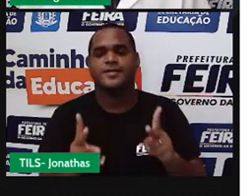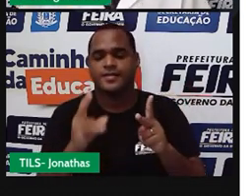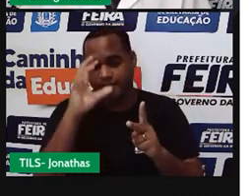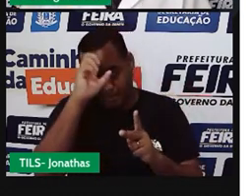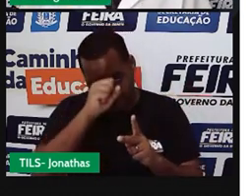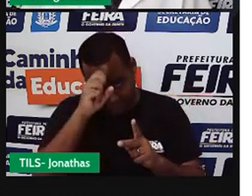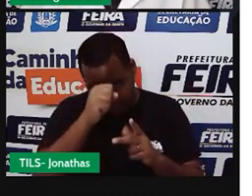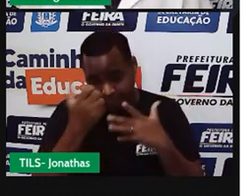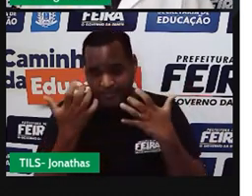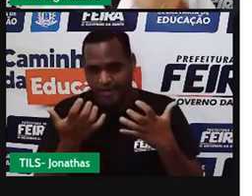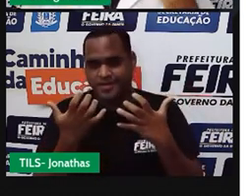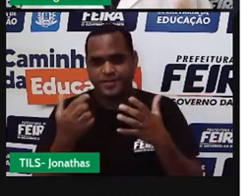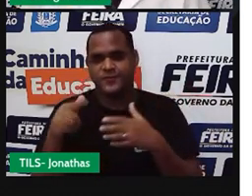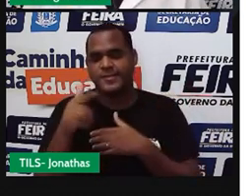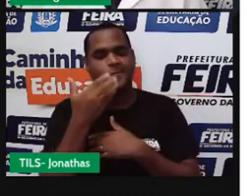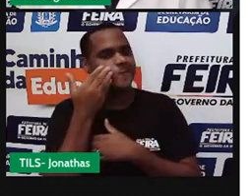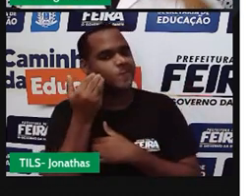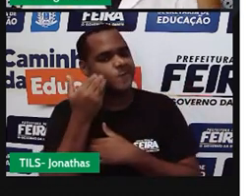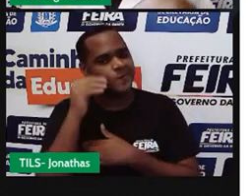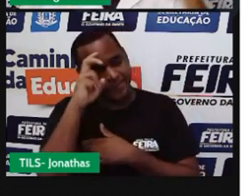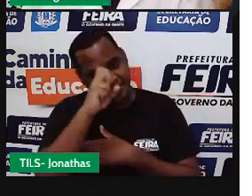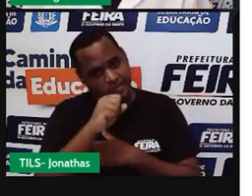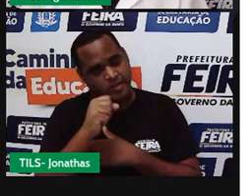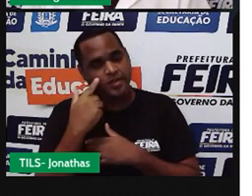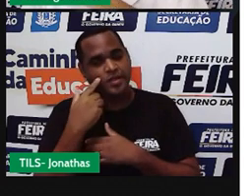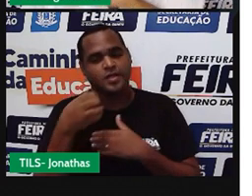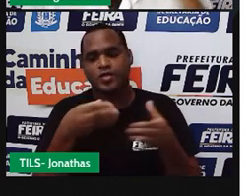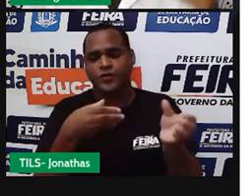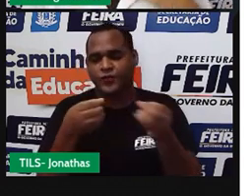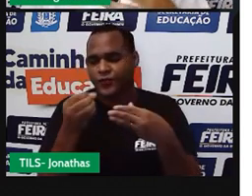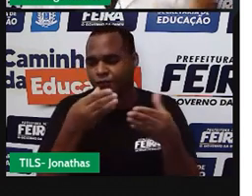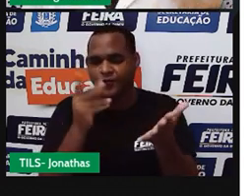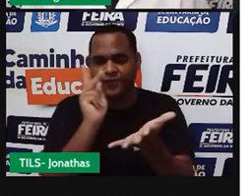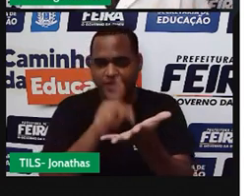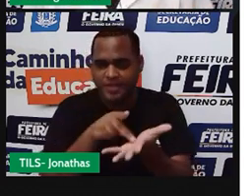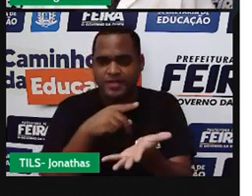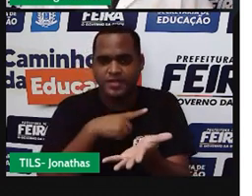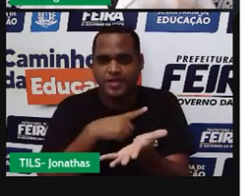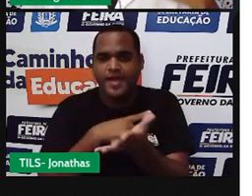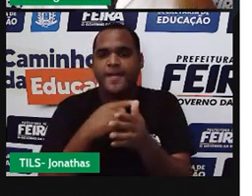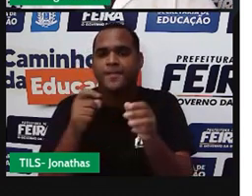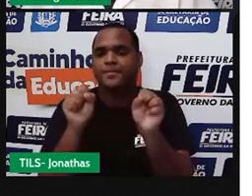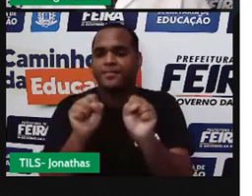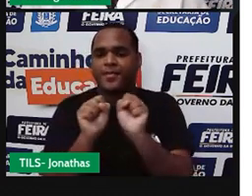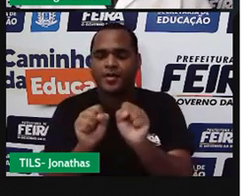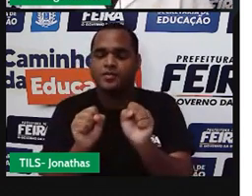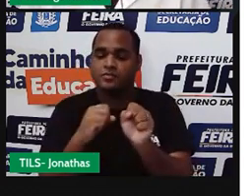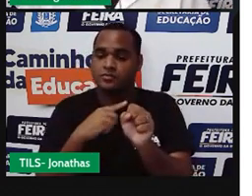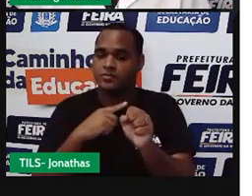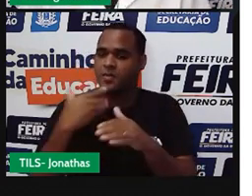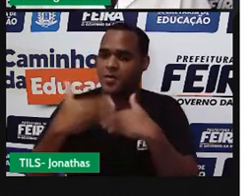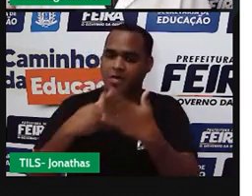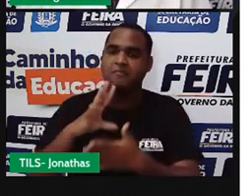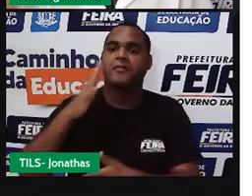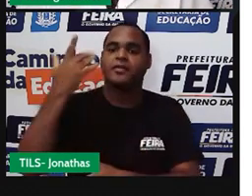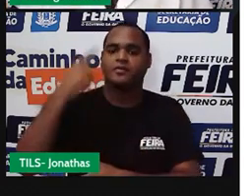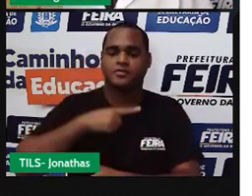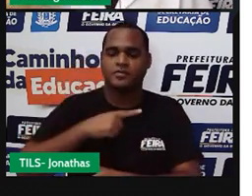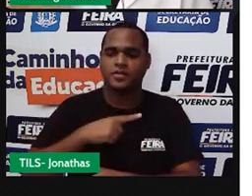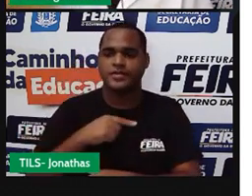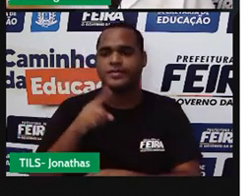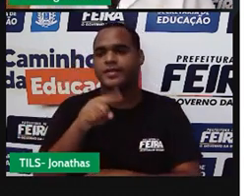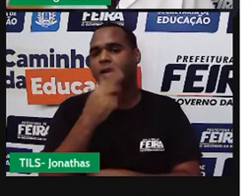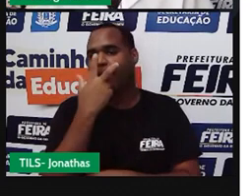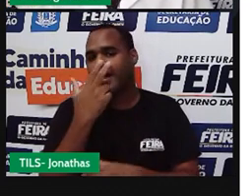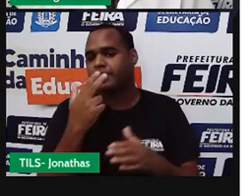aprendendo é você buscar perceber situações do mundo real situações que podem estar e a sua volta e que